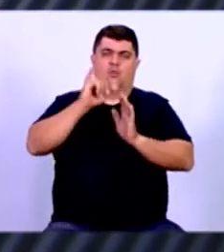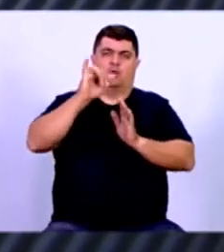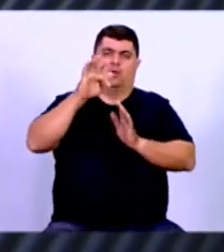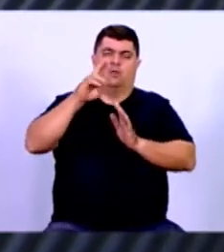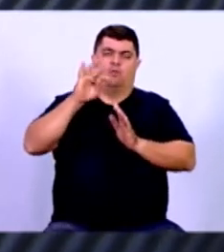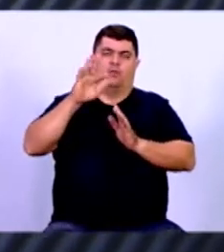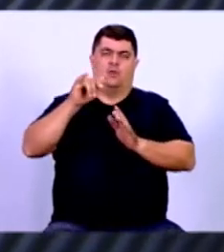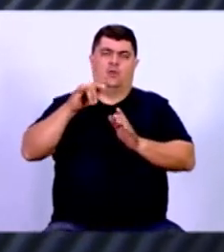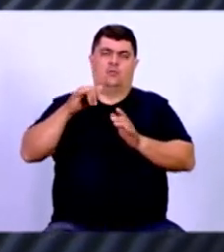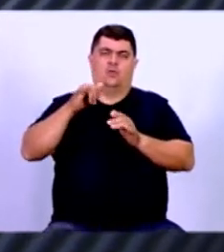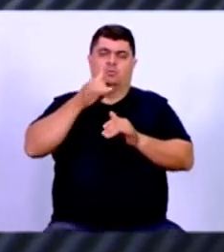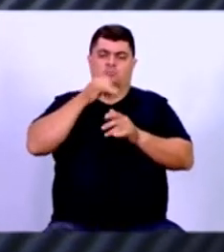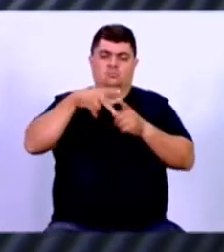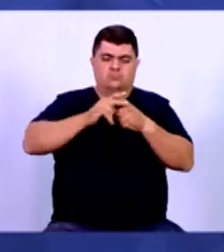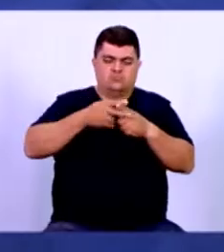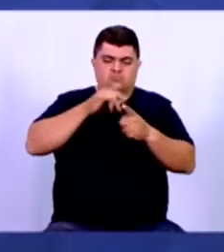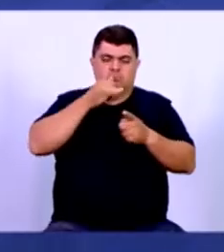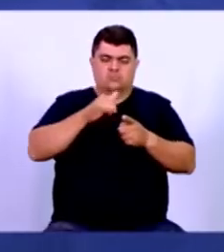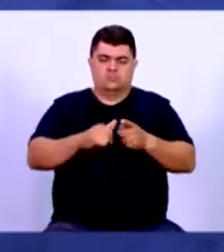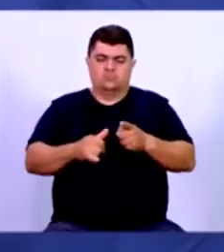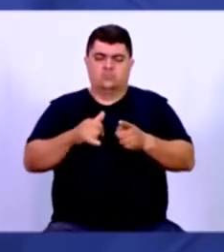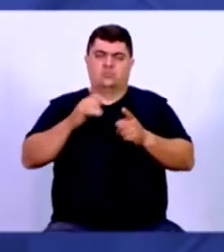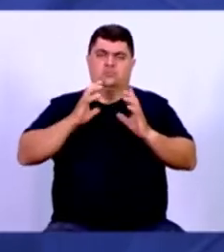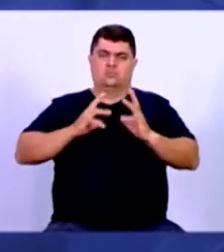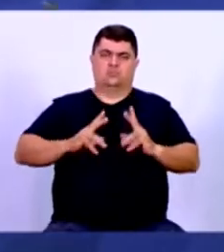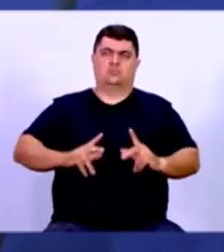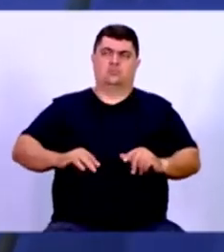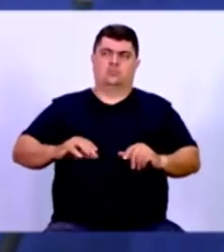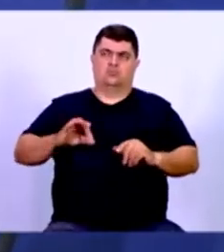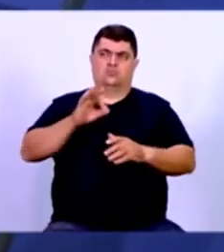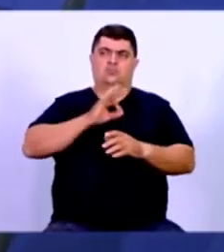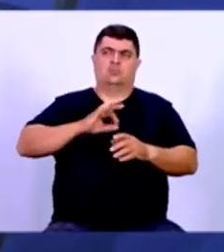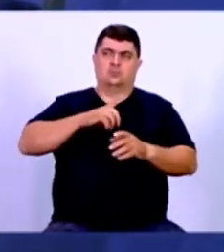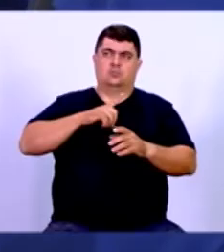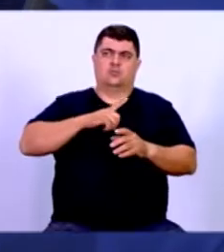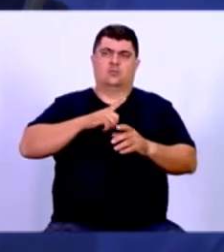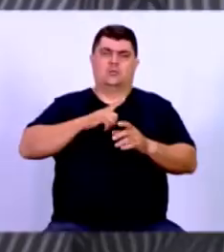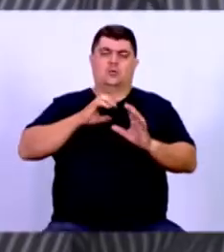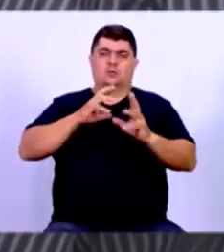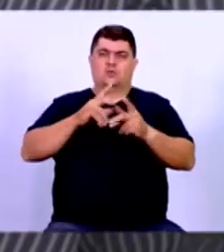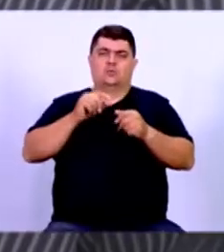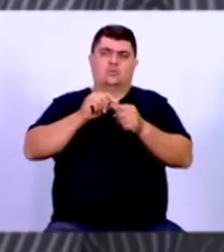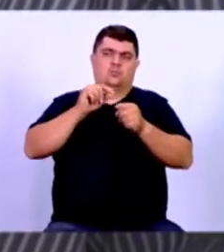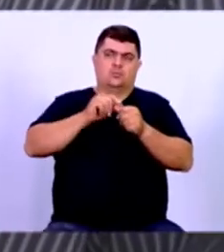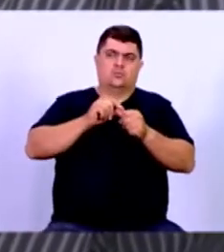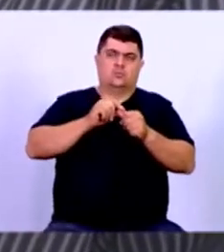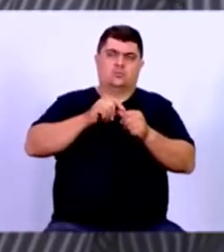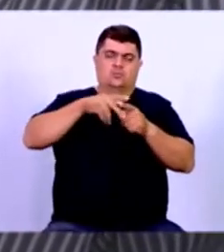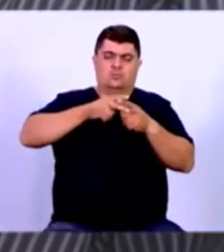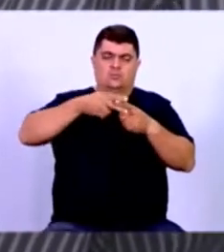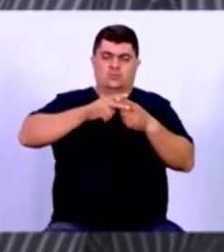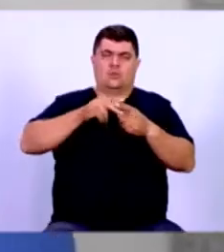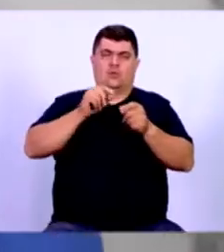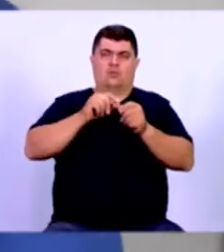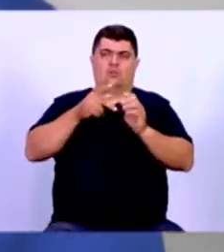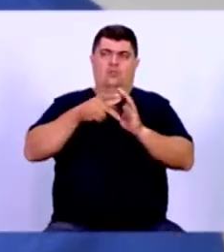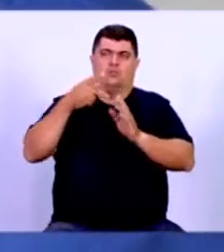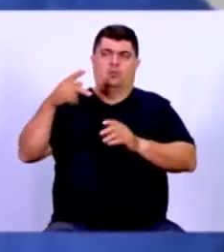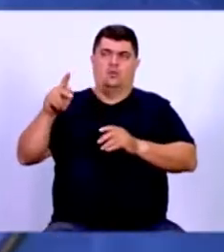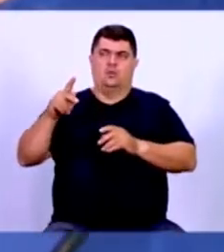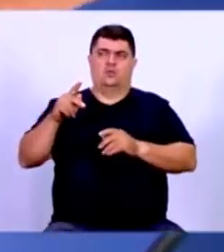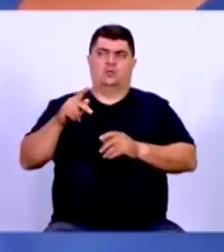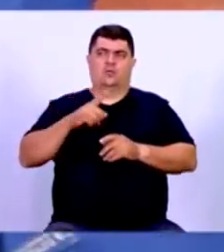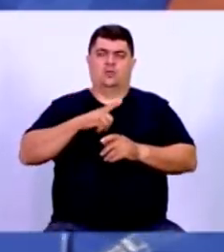parte de manutenção elétrica, limpeza em geral, todo praticamente o processo de manutenção ela que faz. Sim,